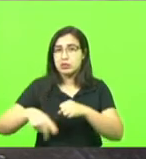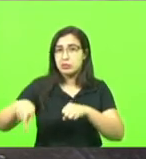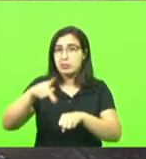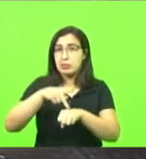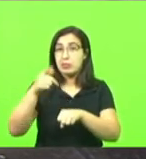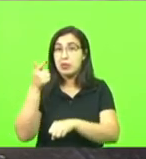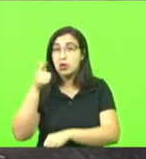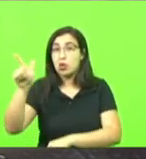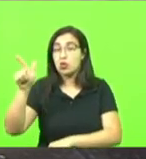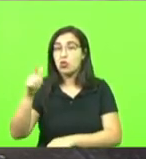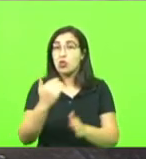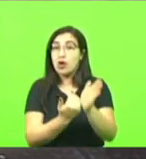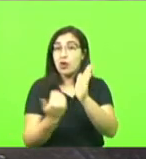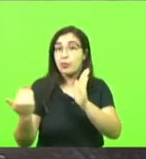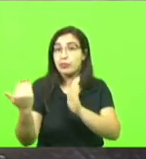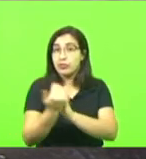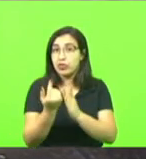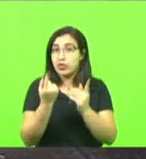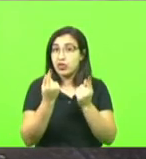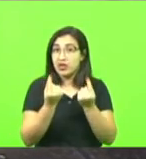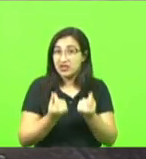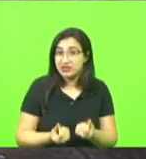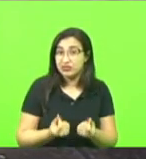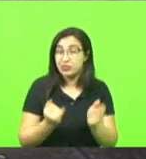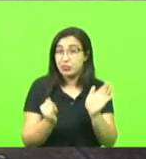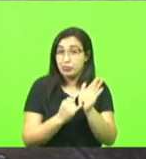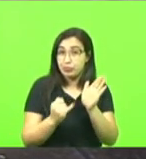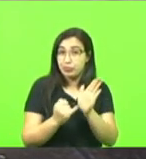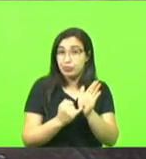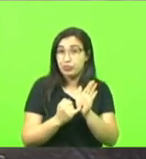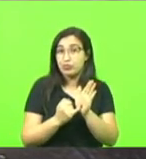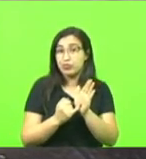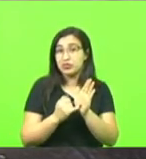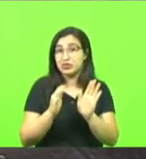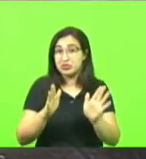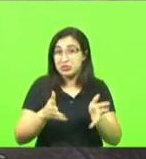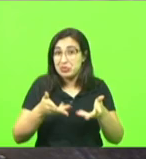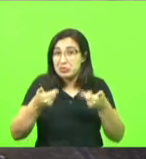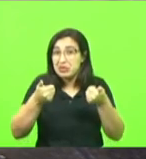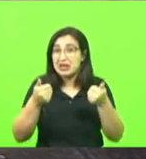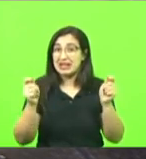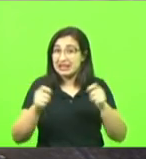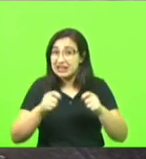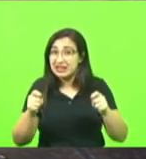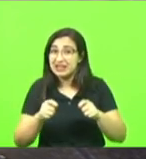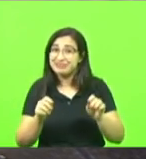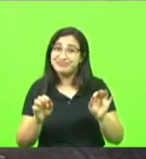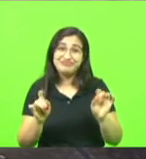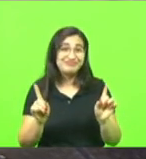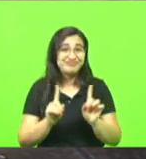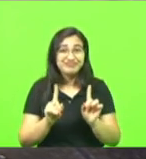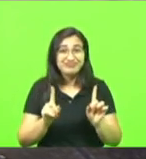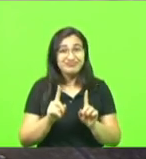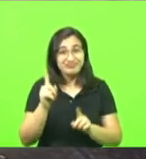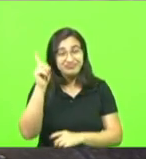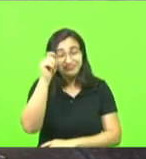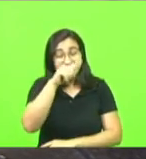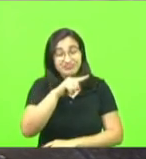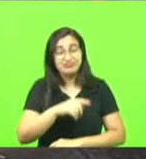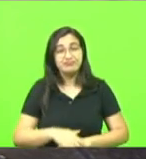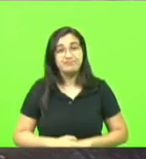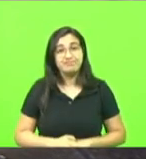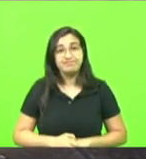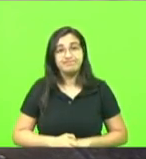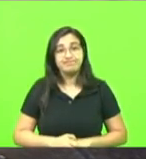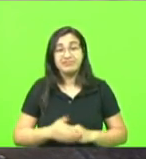aumentar a máquina pública dificilmente melhora a vida das pessoas, em especial